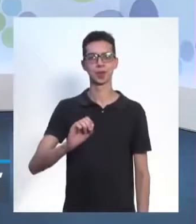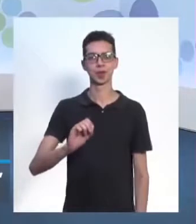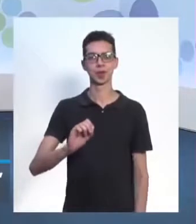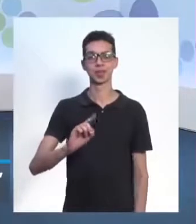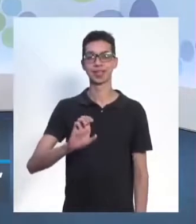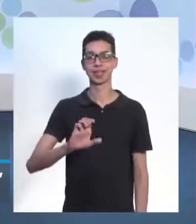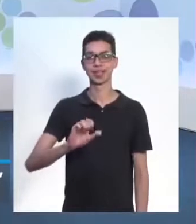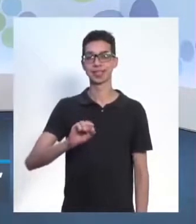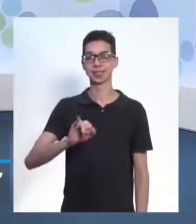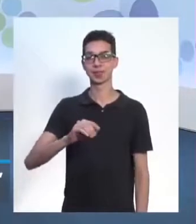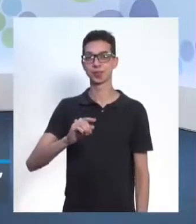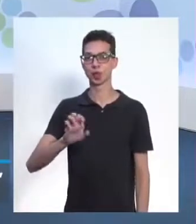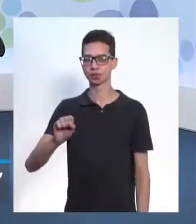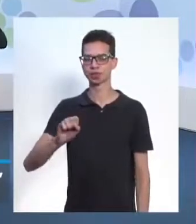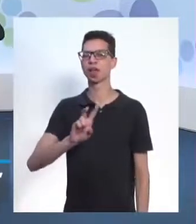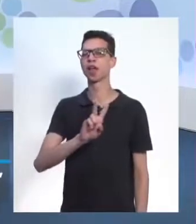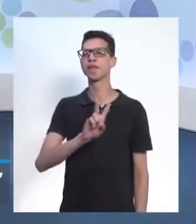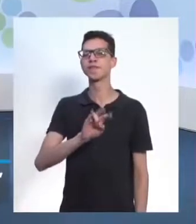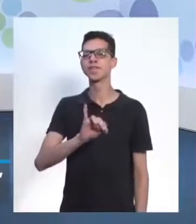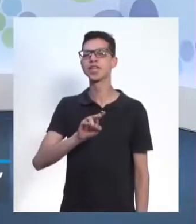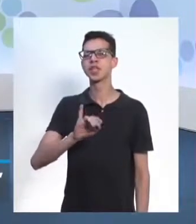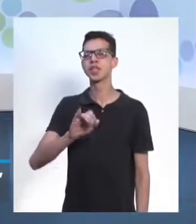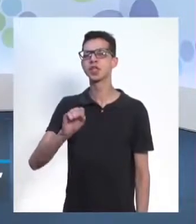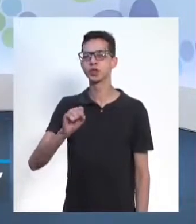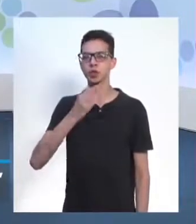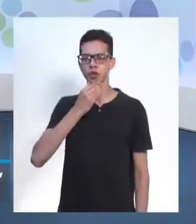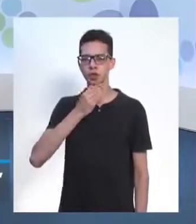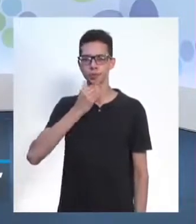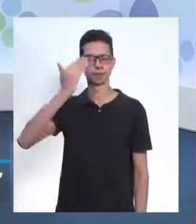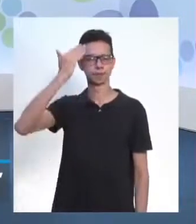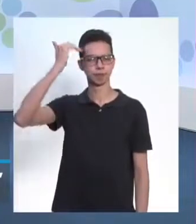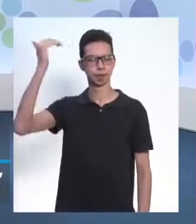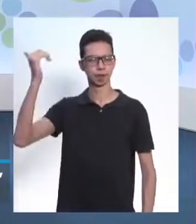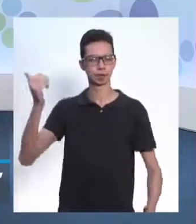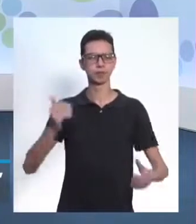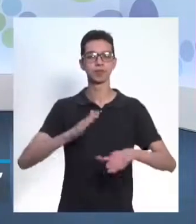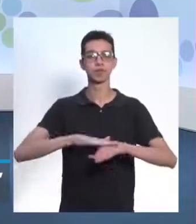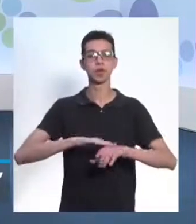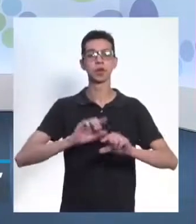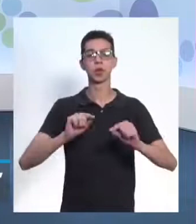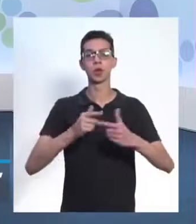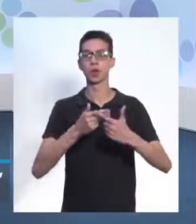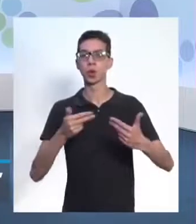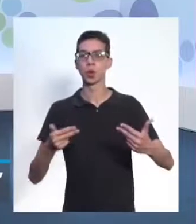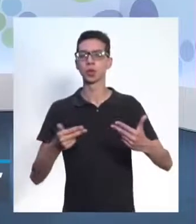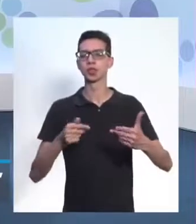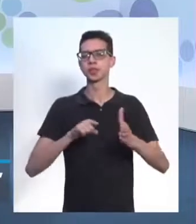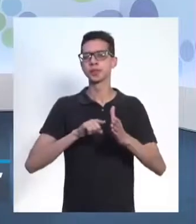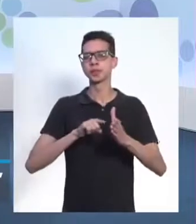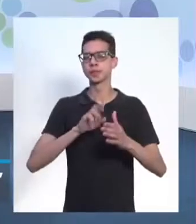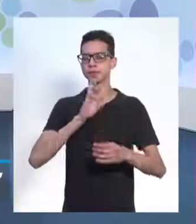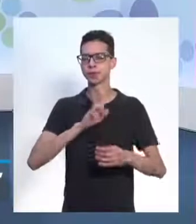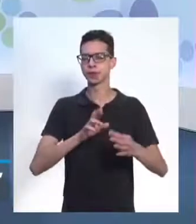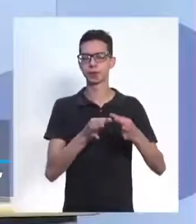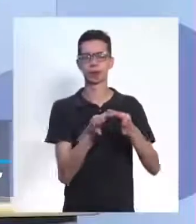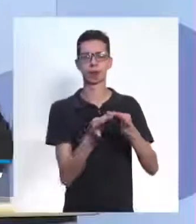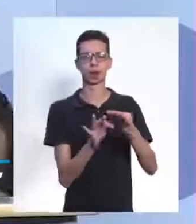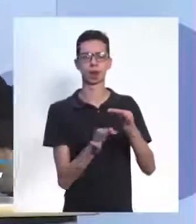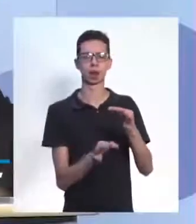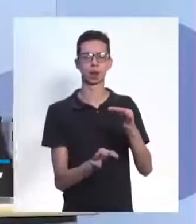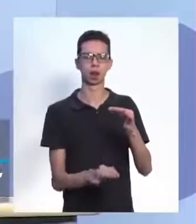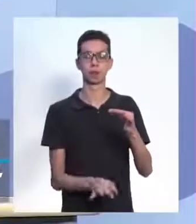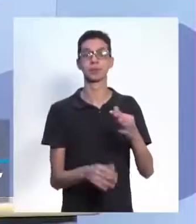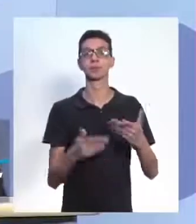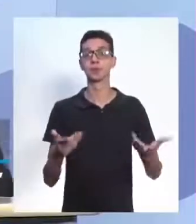O Vinícius já está ficando famoso, que faz aquelas questões enormes, não é? Então, gente, ontem